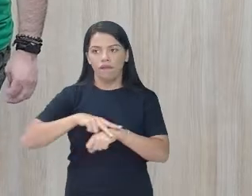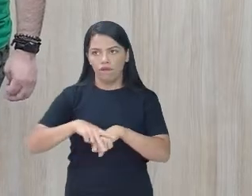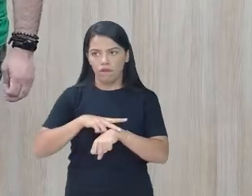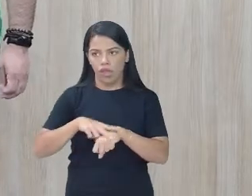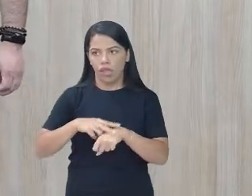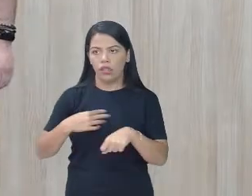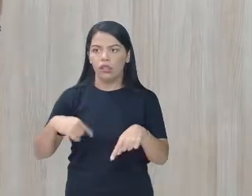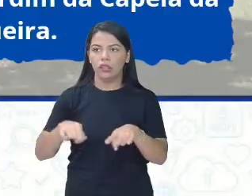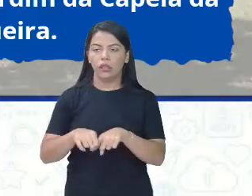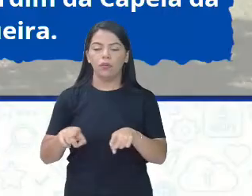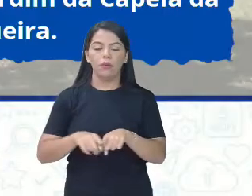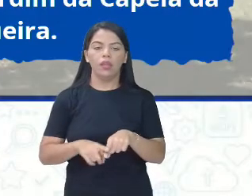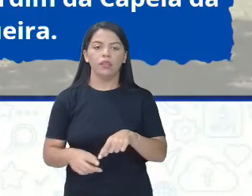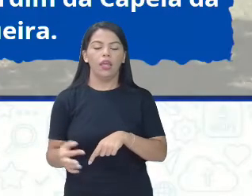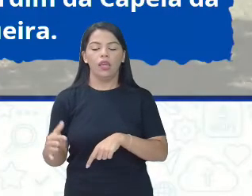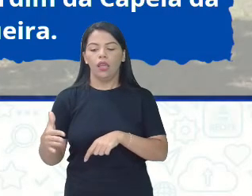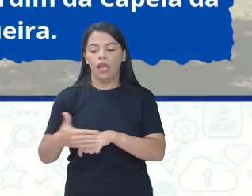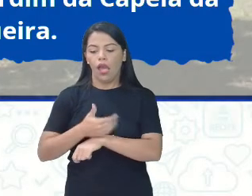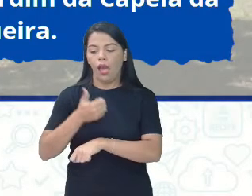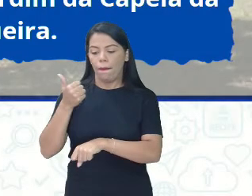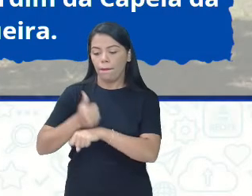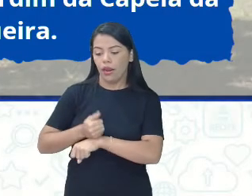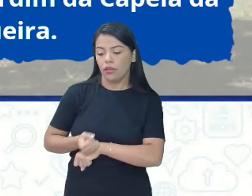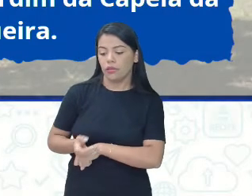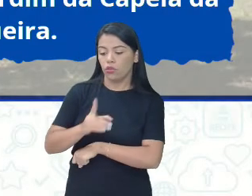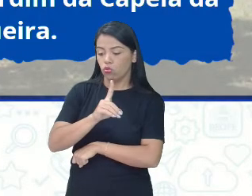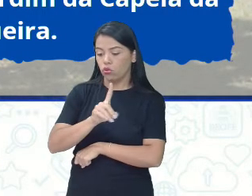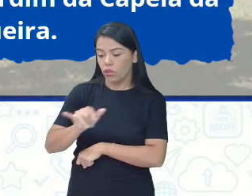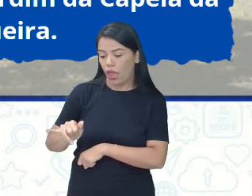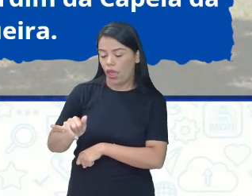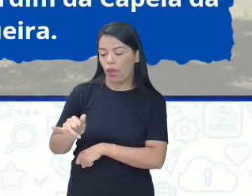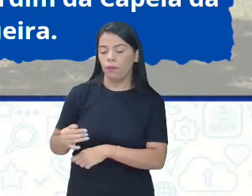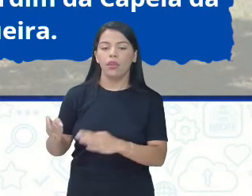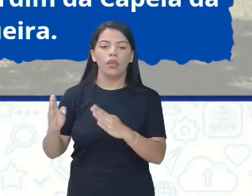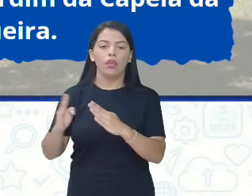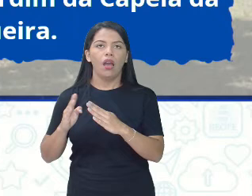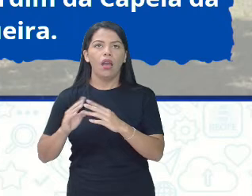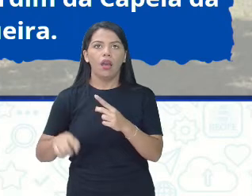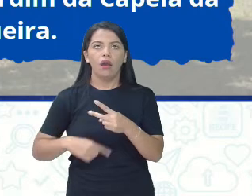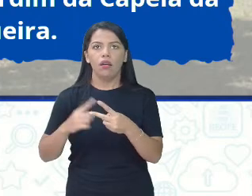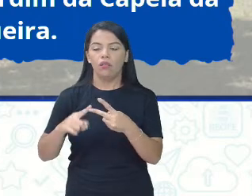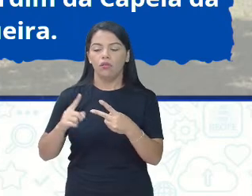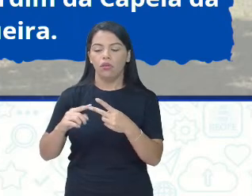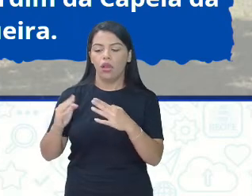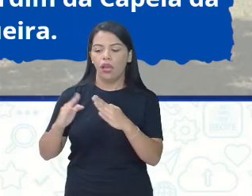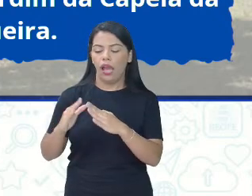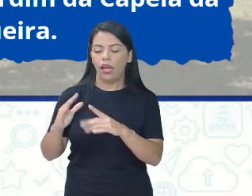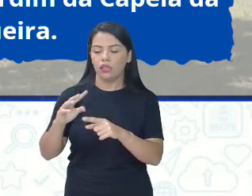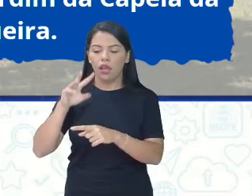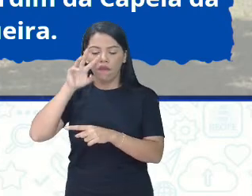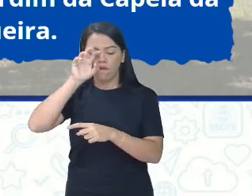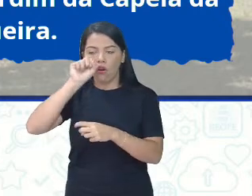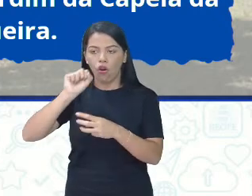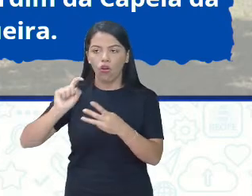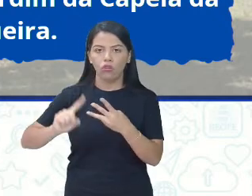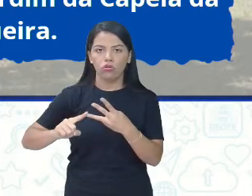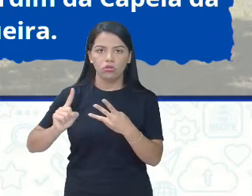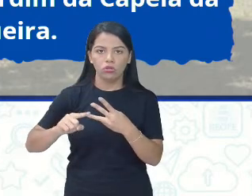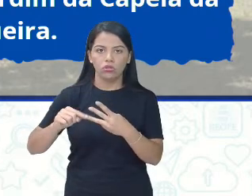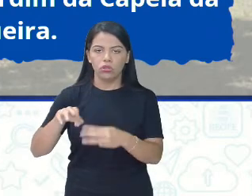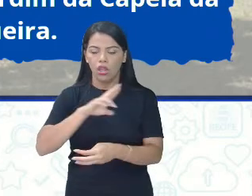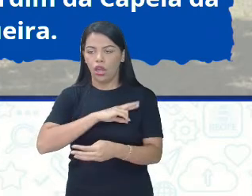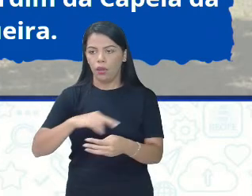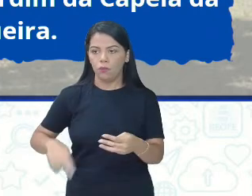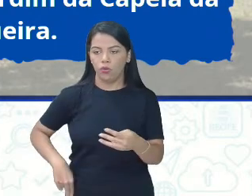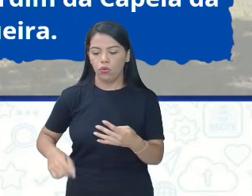Derby, Casa Forte, Dois Irmãos e a Praça da República, a gente ainda destaca algumas outras praças, né, e parques